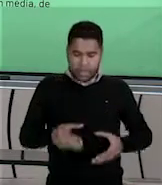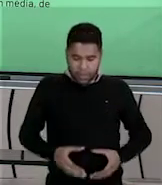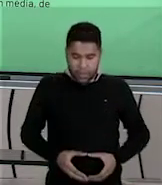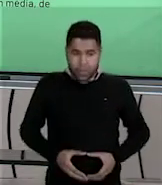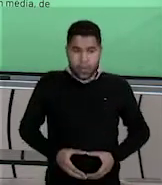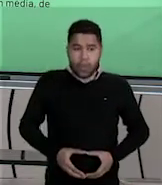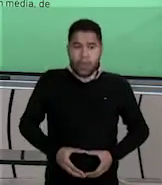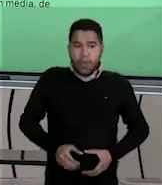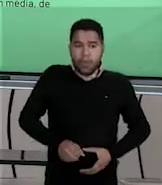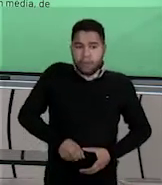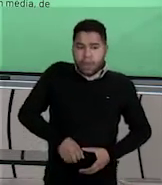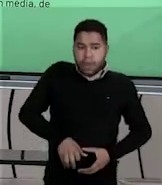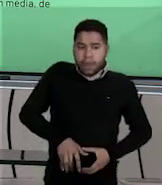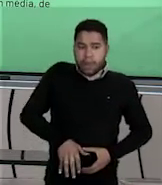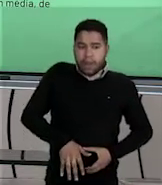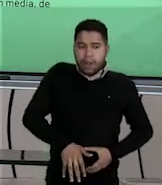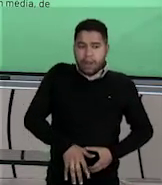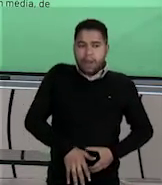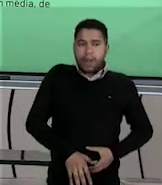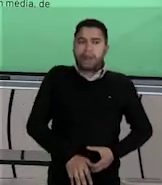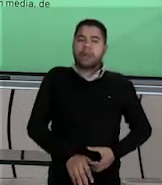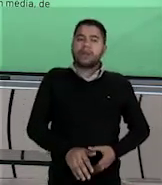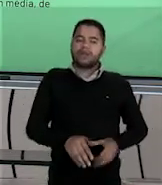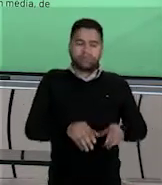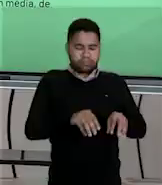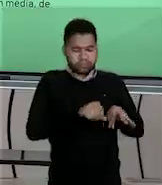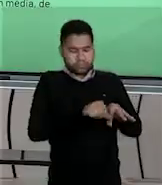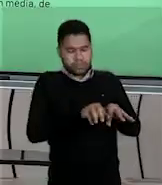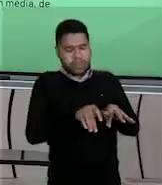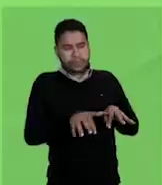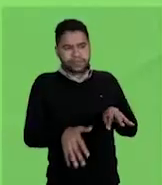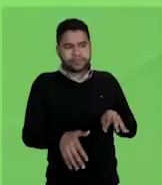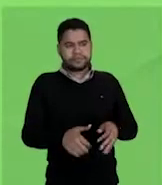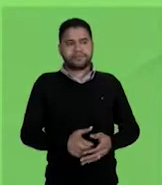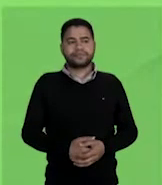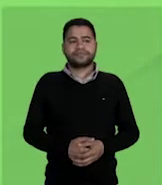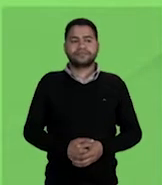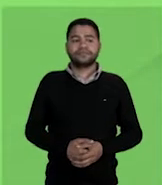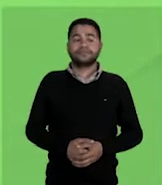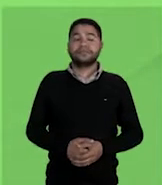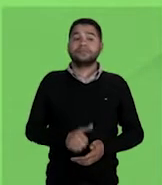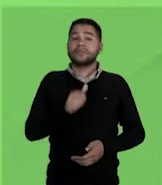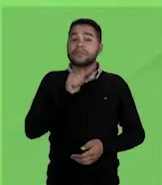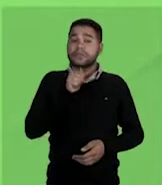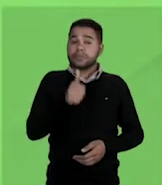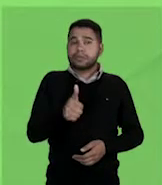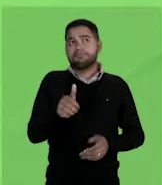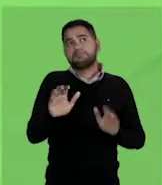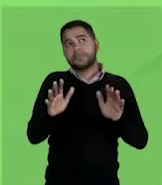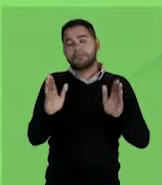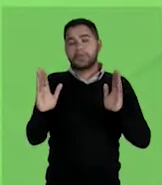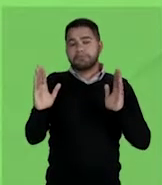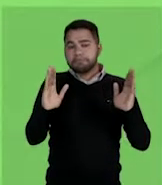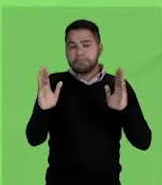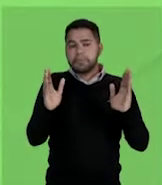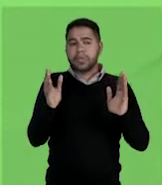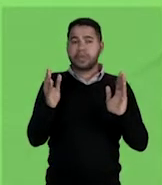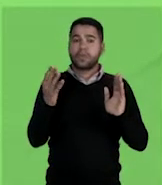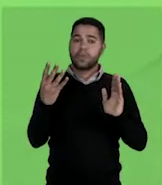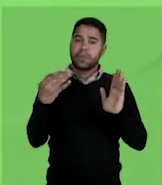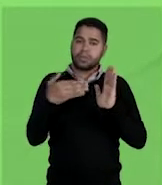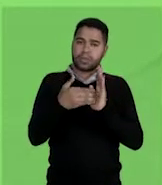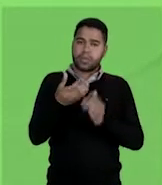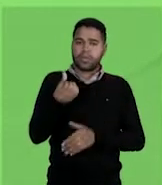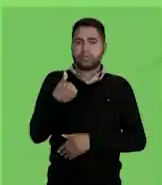descamação da camada interna do útero, chamada de endométrio. A menstruação dura, em média, de 4 a